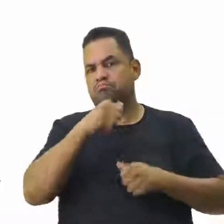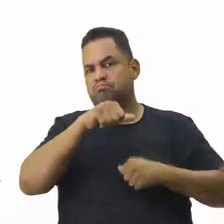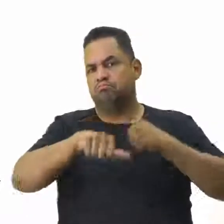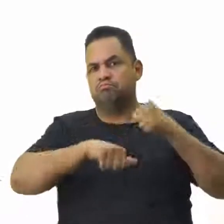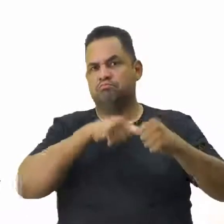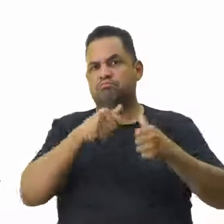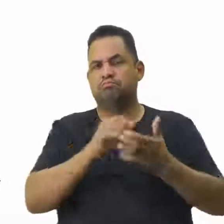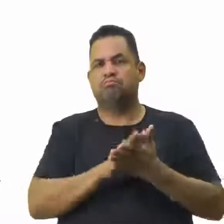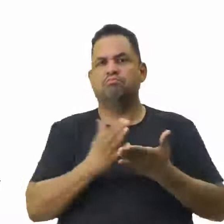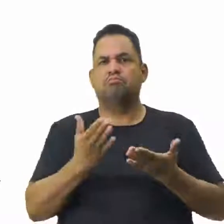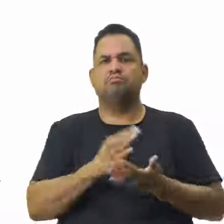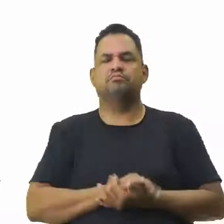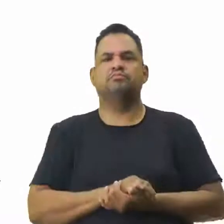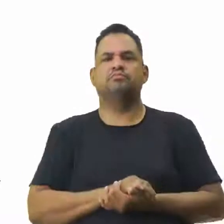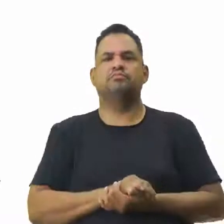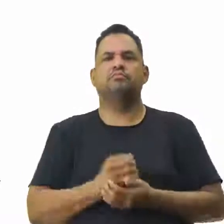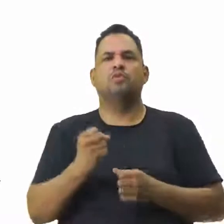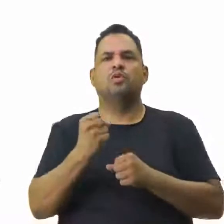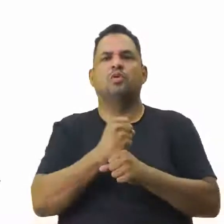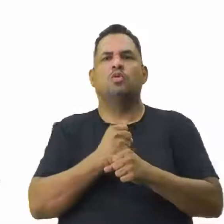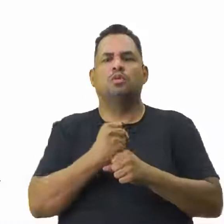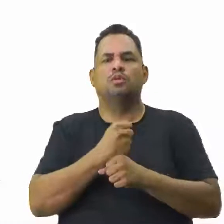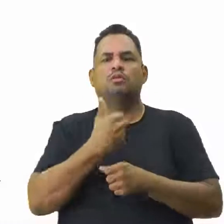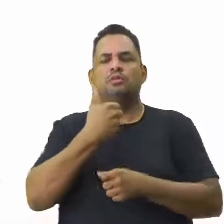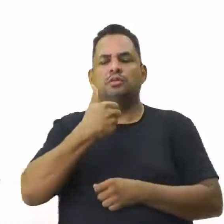aqui é em